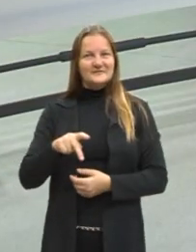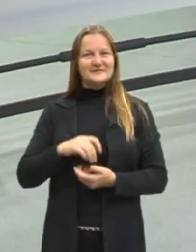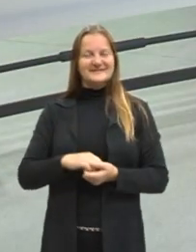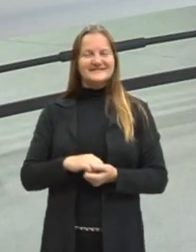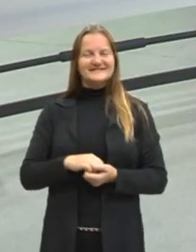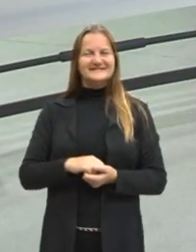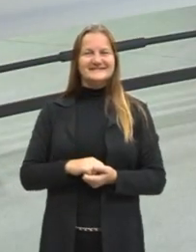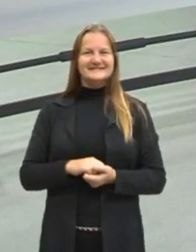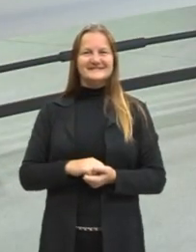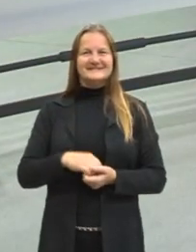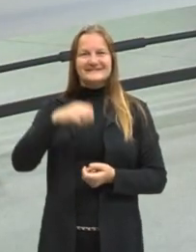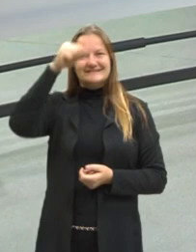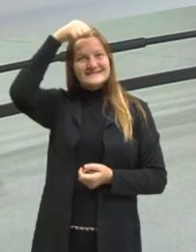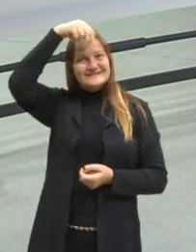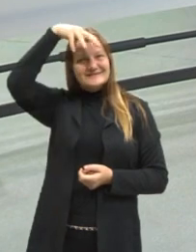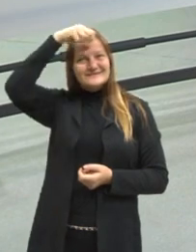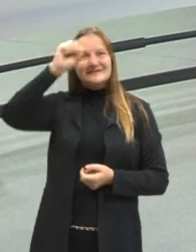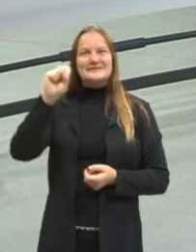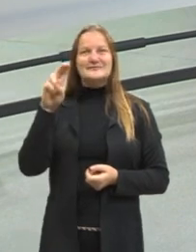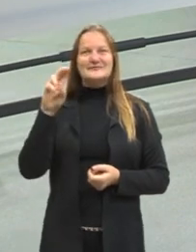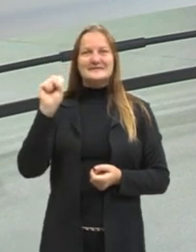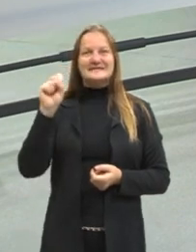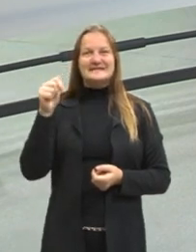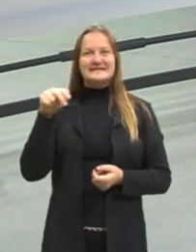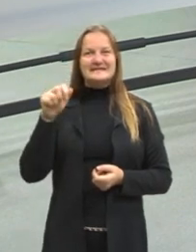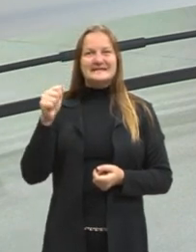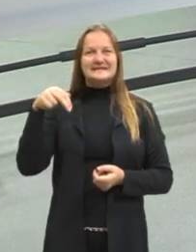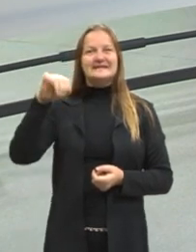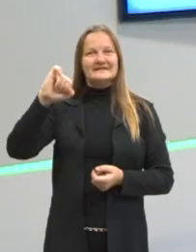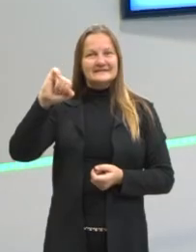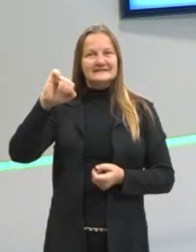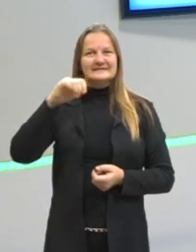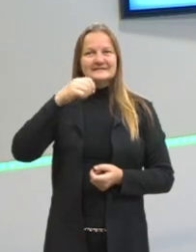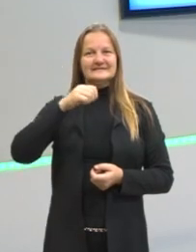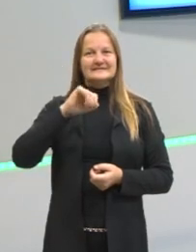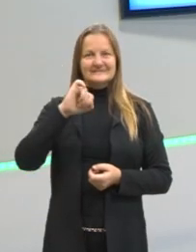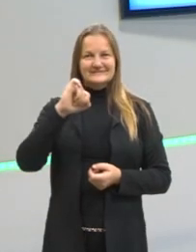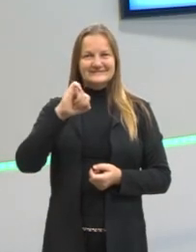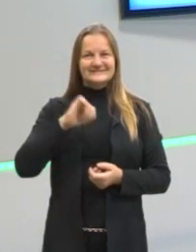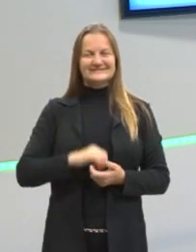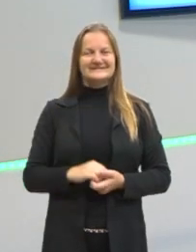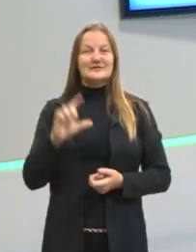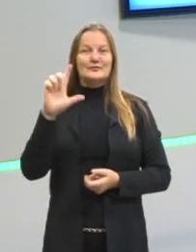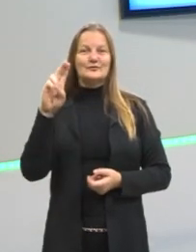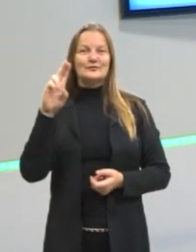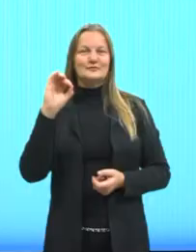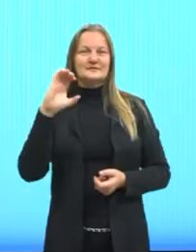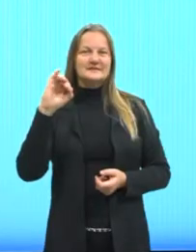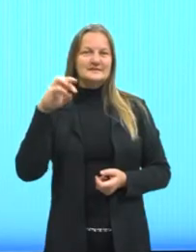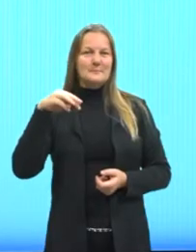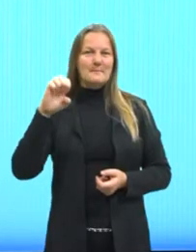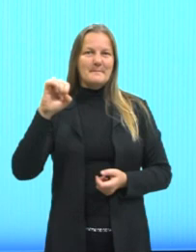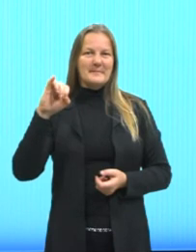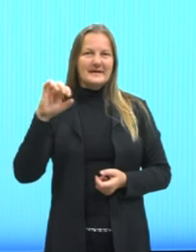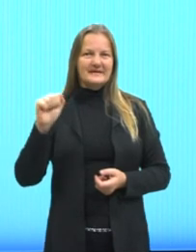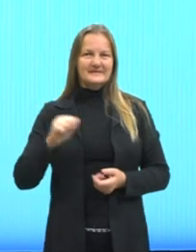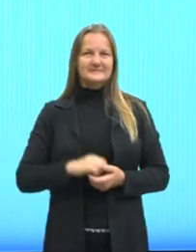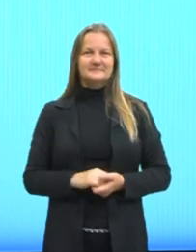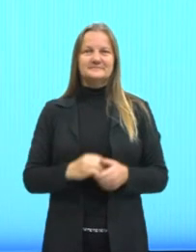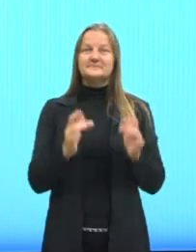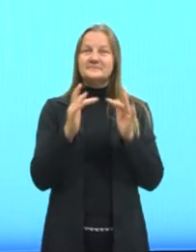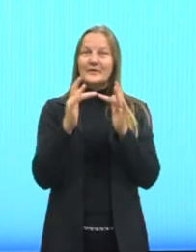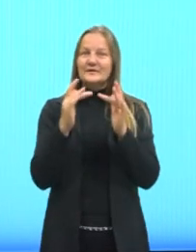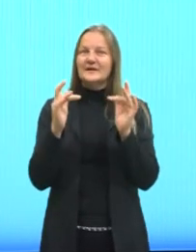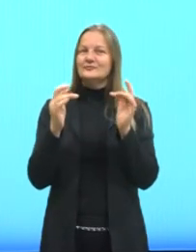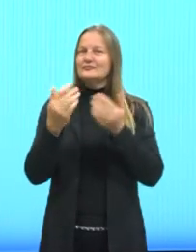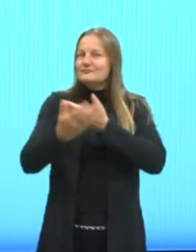intérpretes de libras Professora Suzana e professora Lucinéia Alves aqui está Então o meu contato na rede na